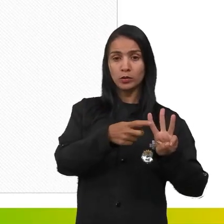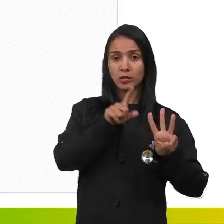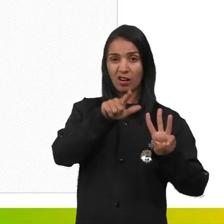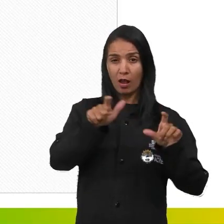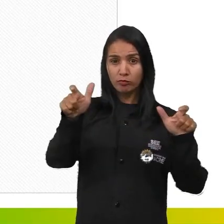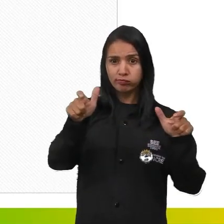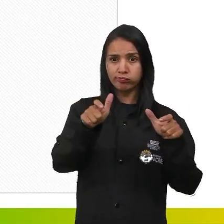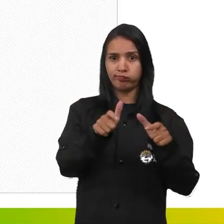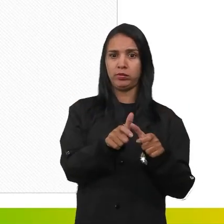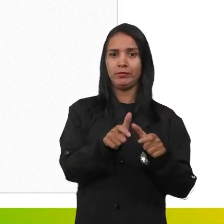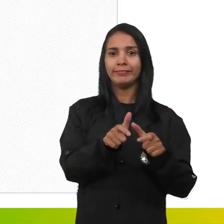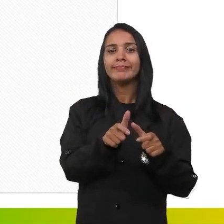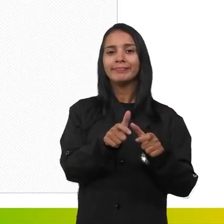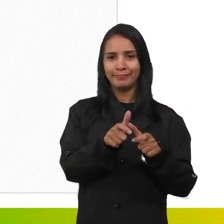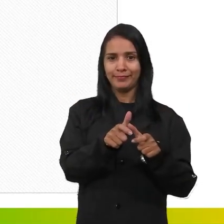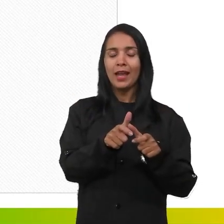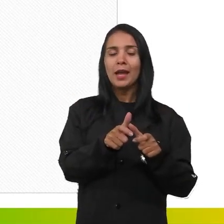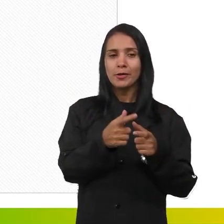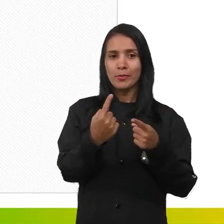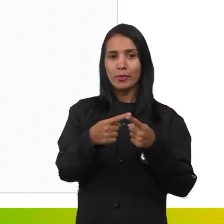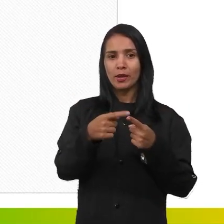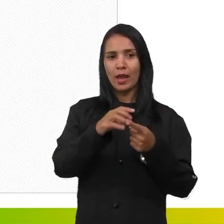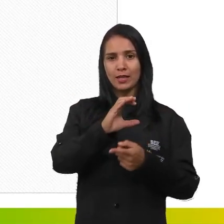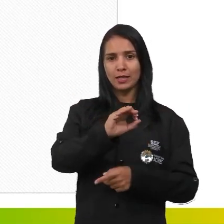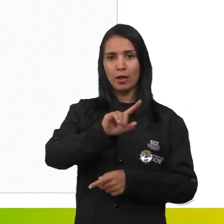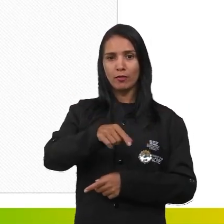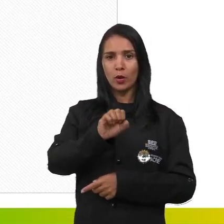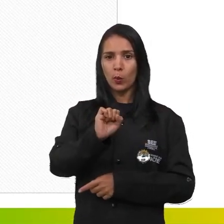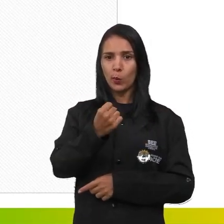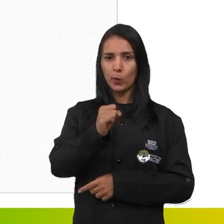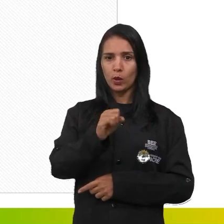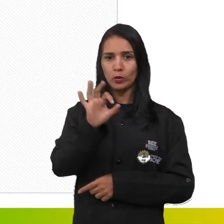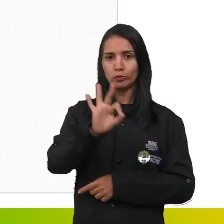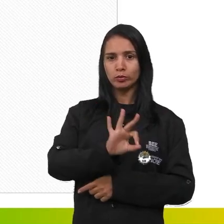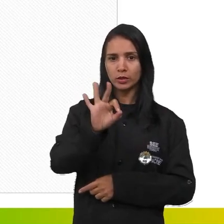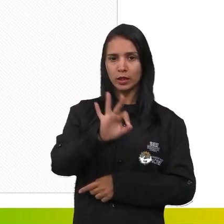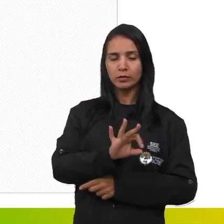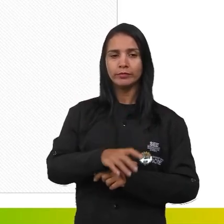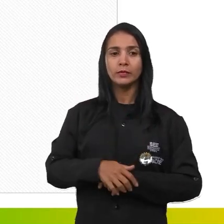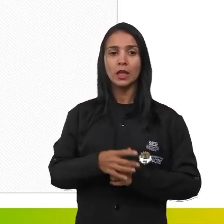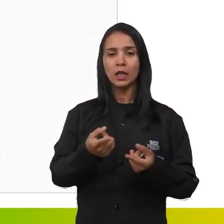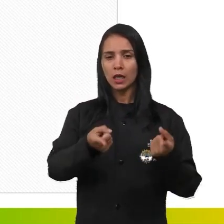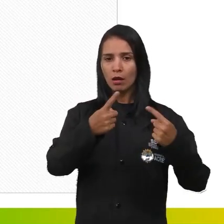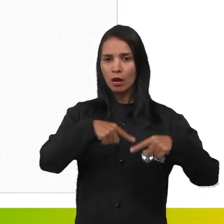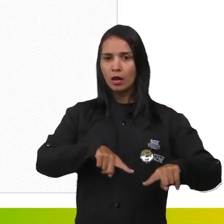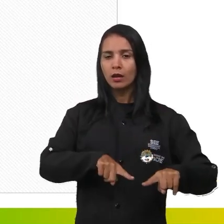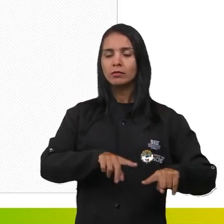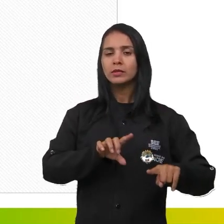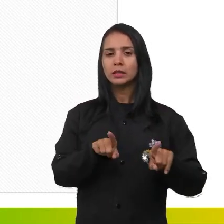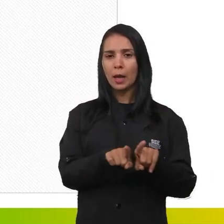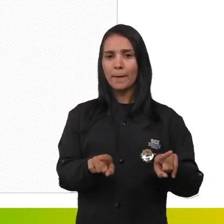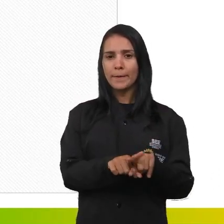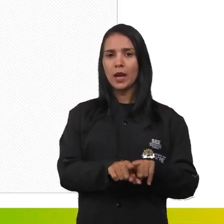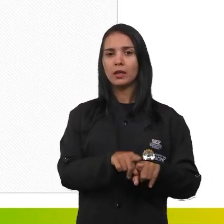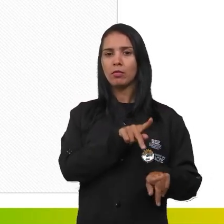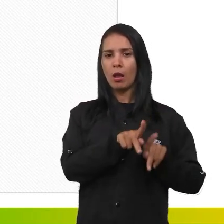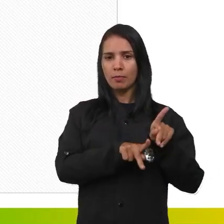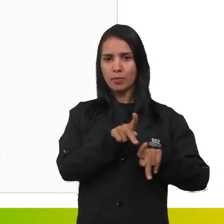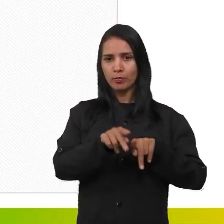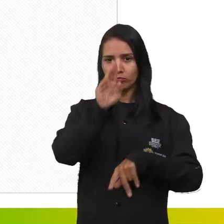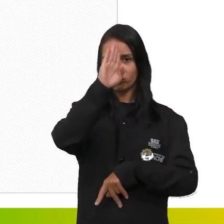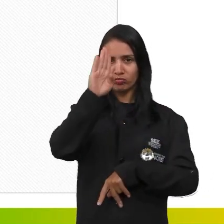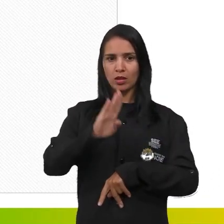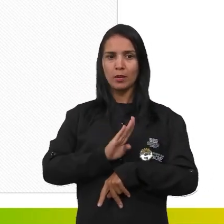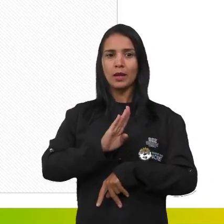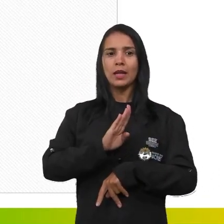parcela de declarados, que é justamente 0,8. E, por último, não menos importante, a população amarela